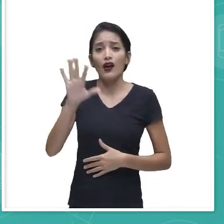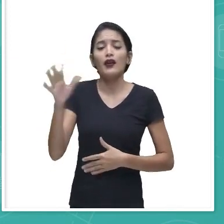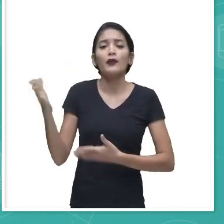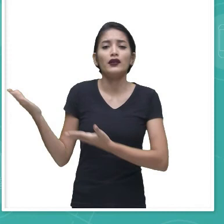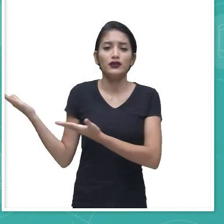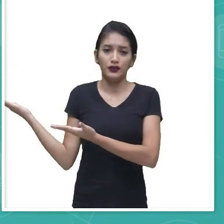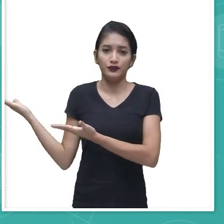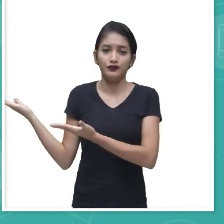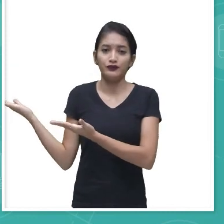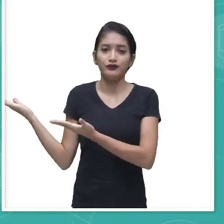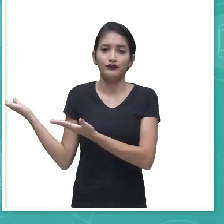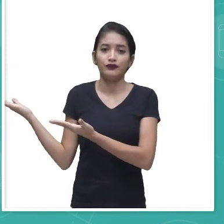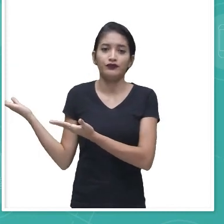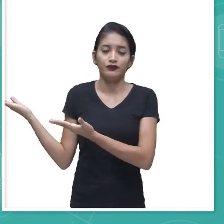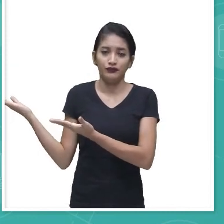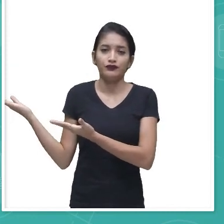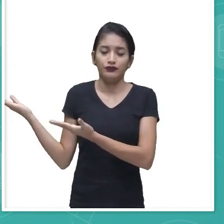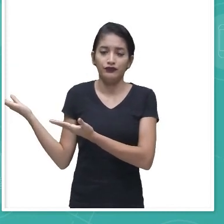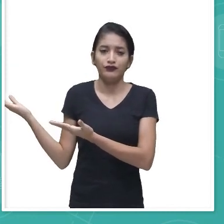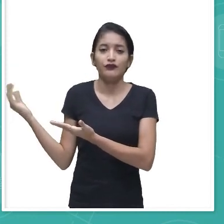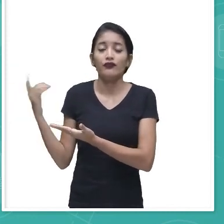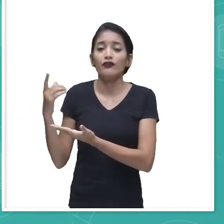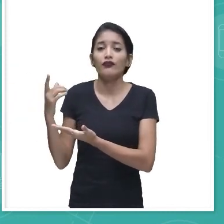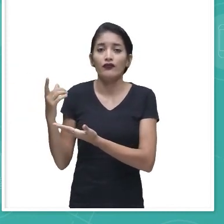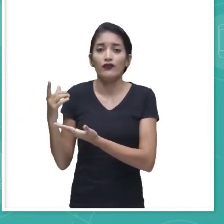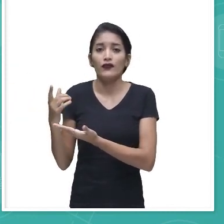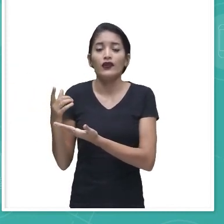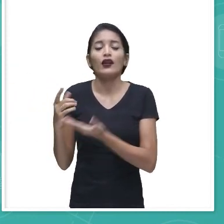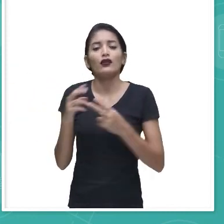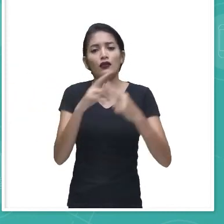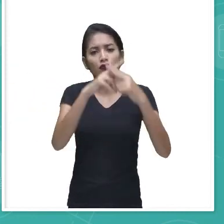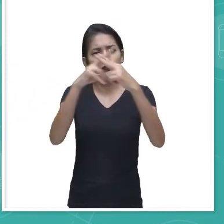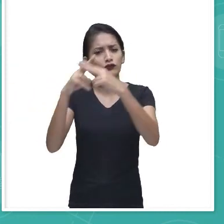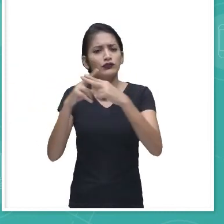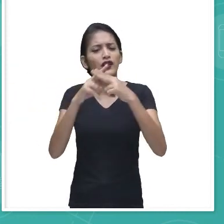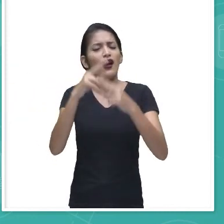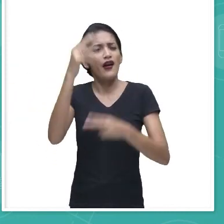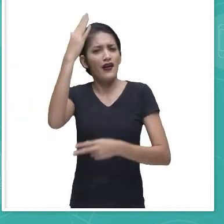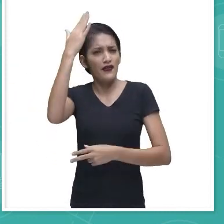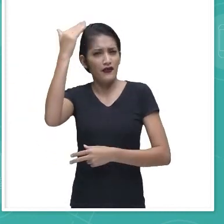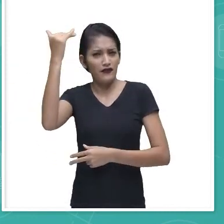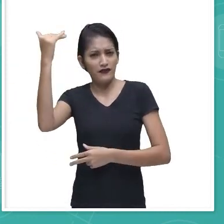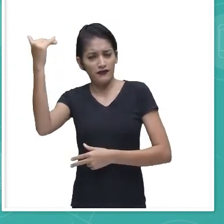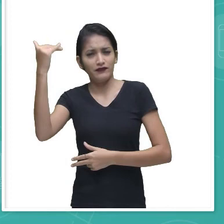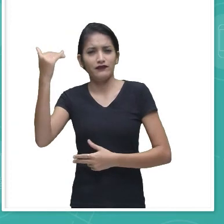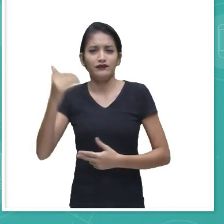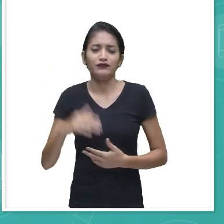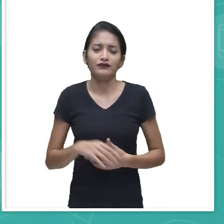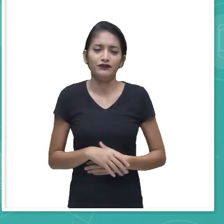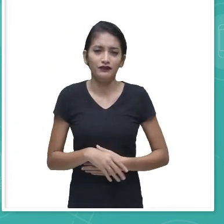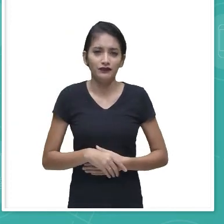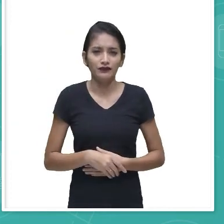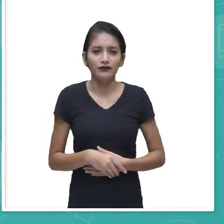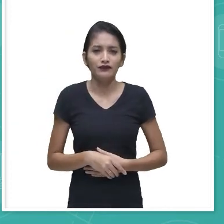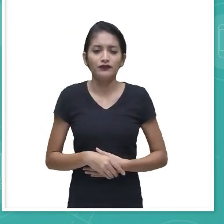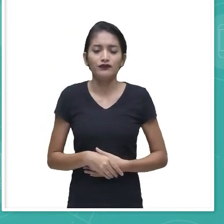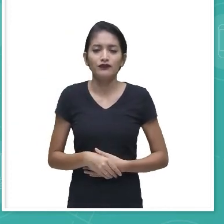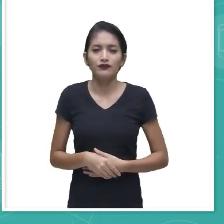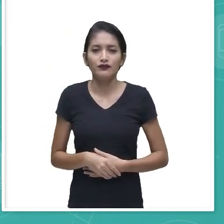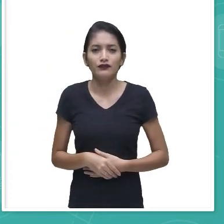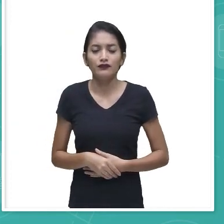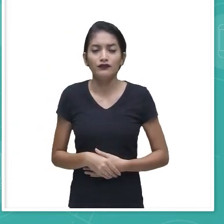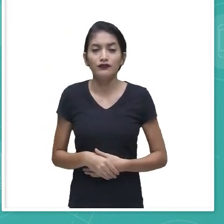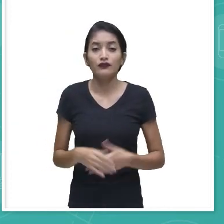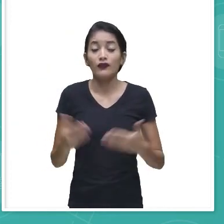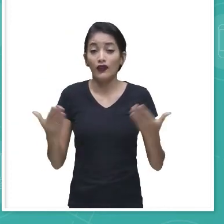minha imagem aqui, olha só, a gente tem o nosso telescópio famoso, o Hubble, tá certo? Agora a gente vai